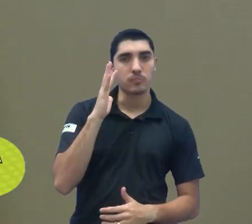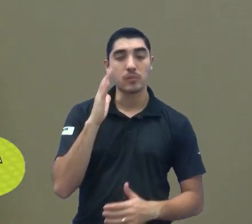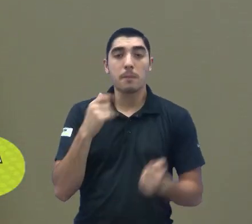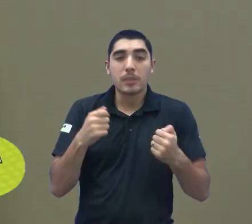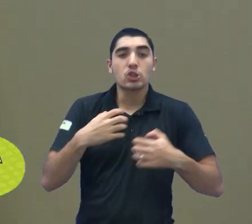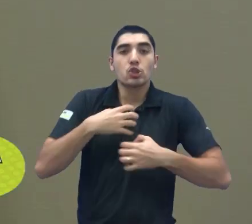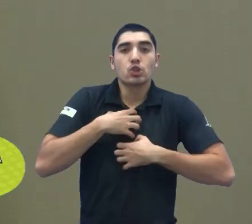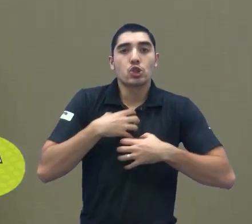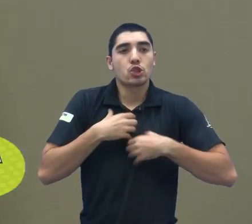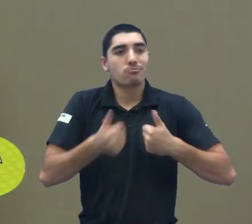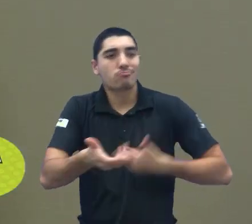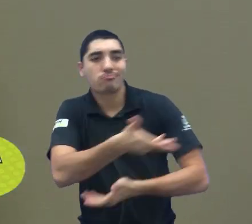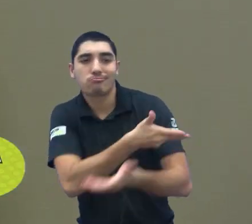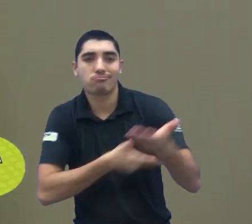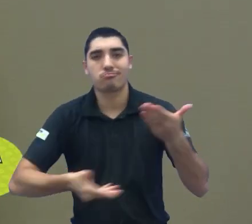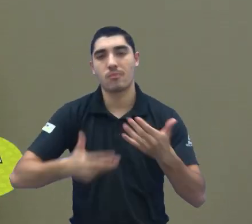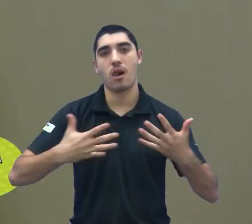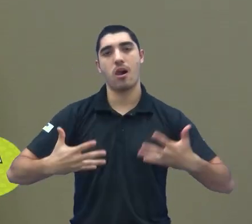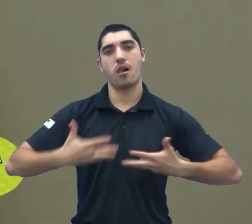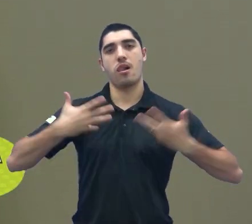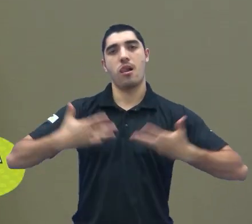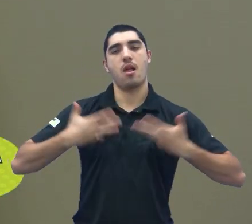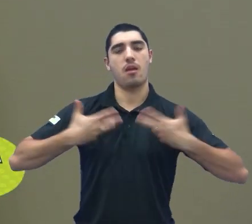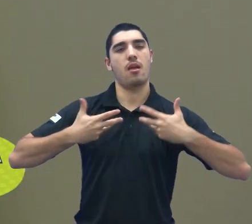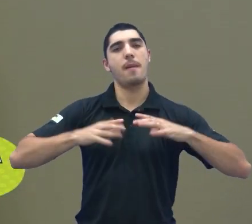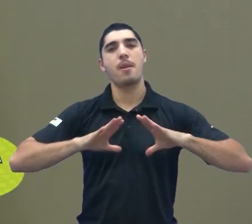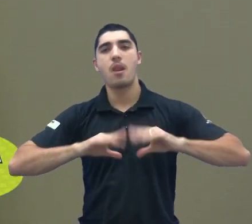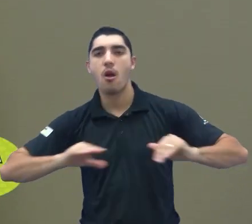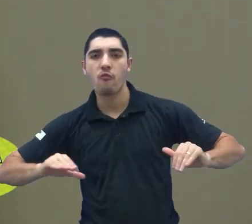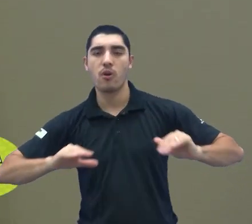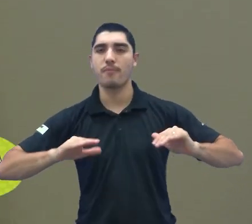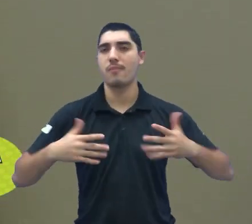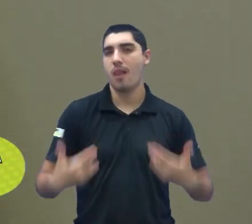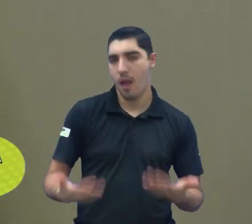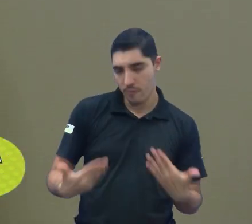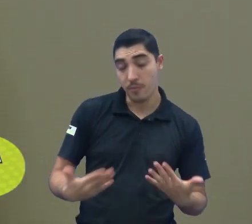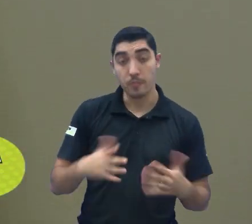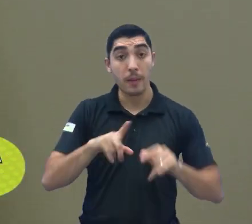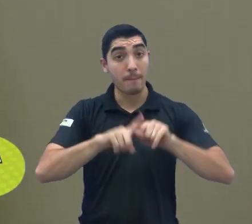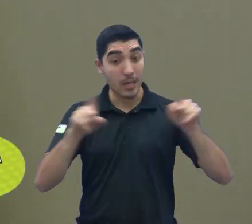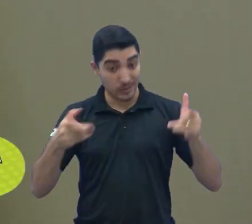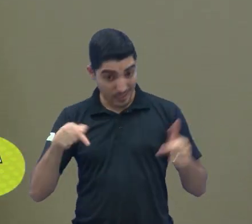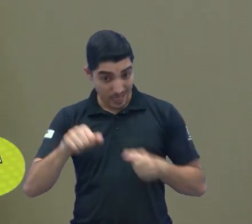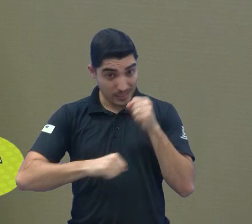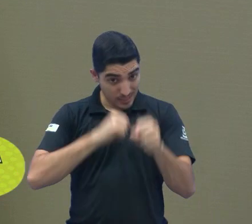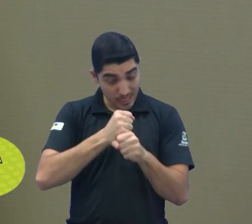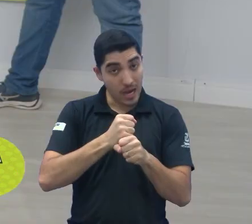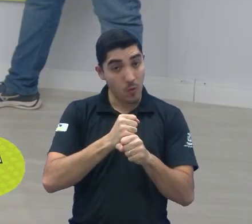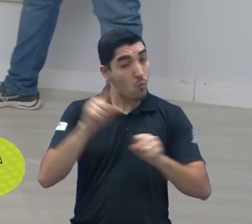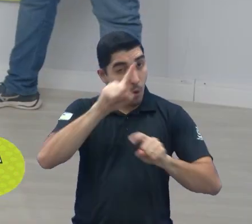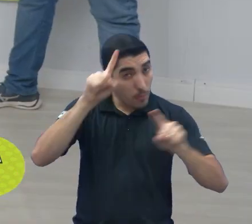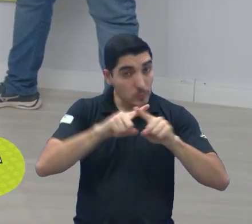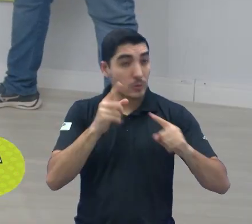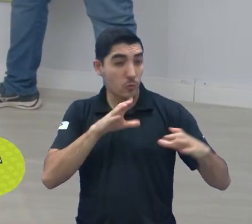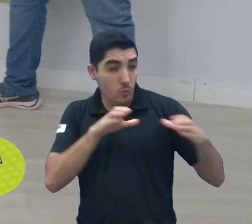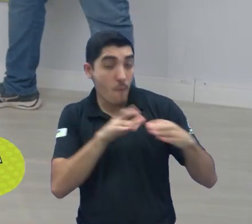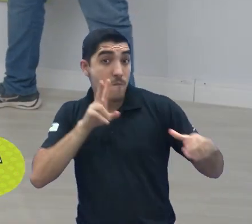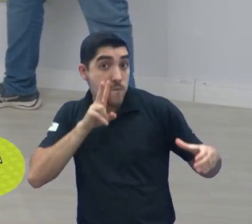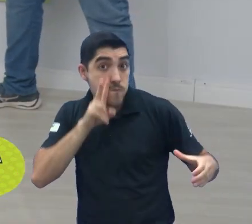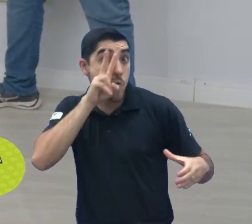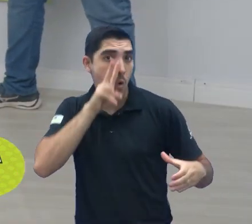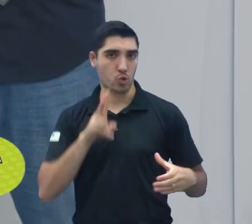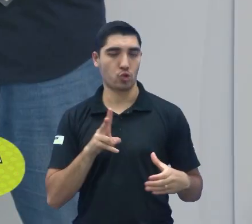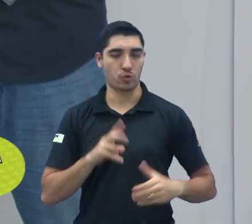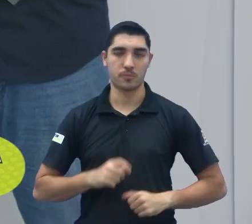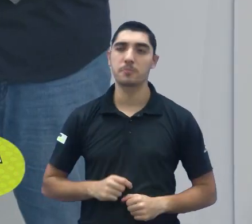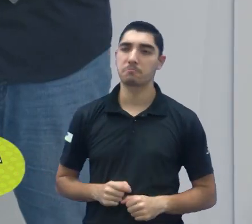de um grupo bom, e a ideia é que a gente tenha mais um time competitivo para a LBF 2026. Muito bem. Você falou